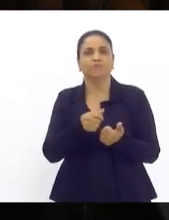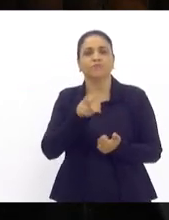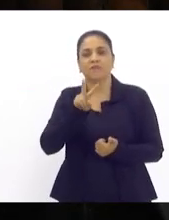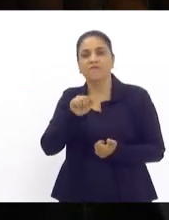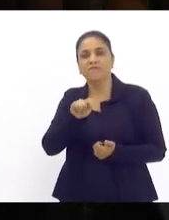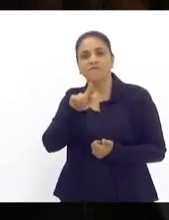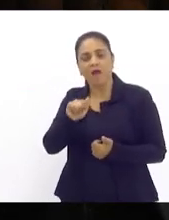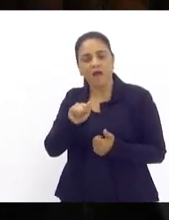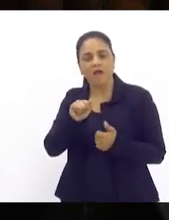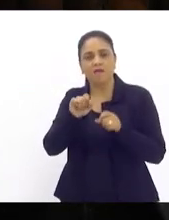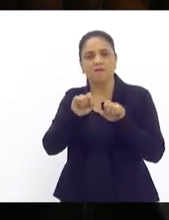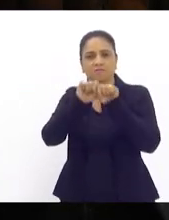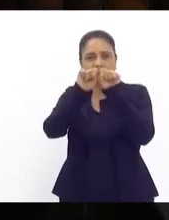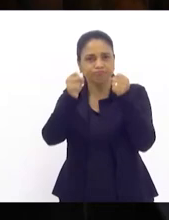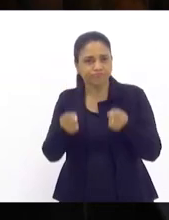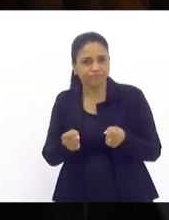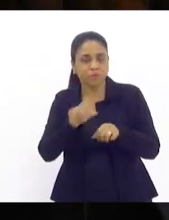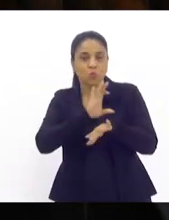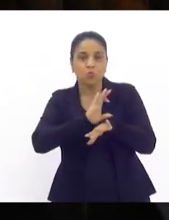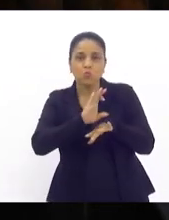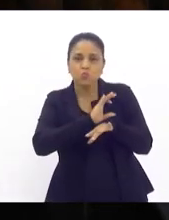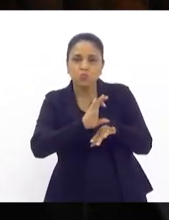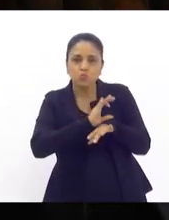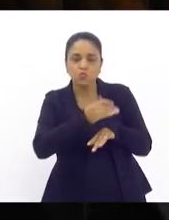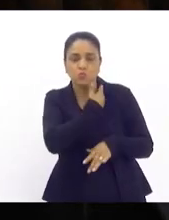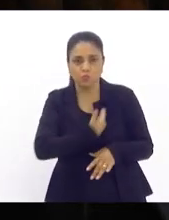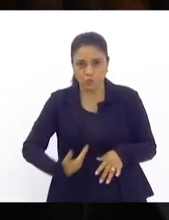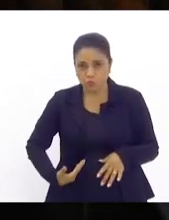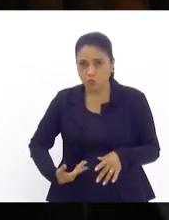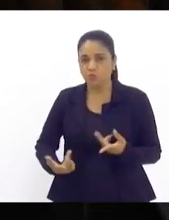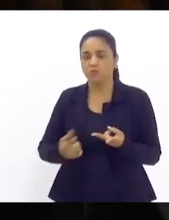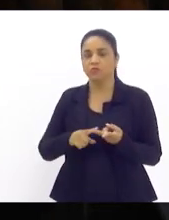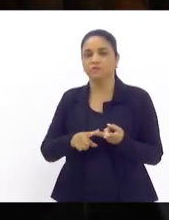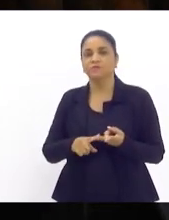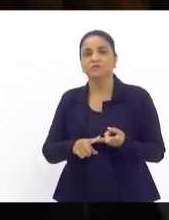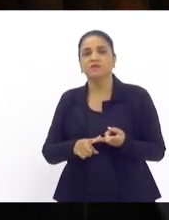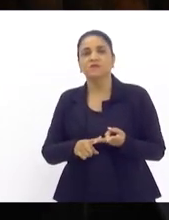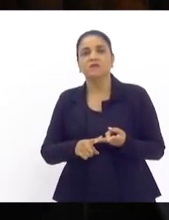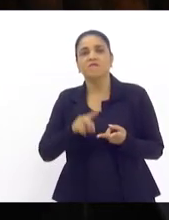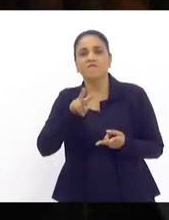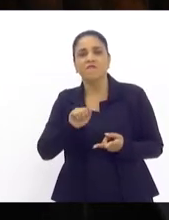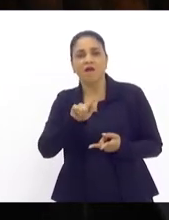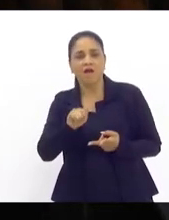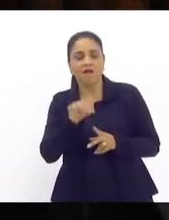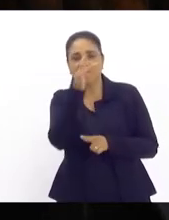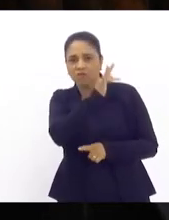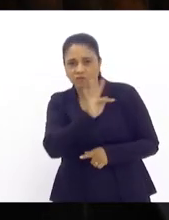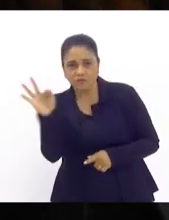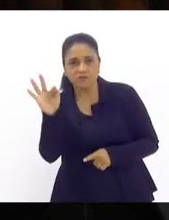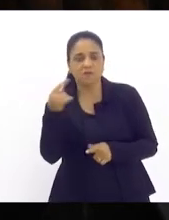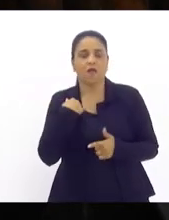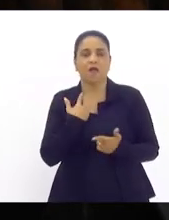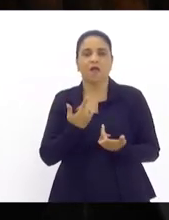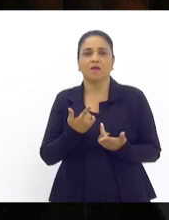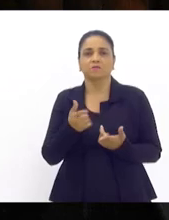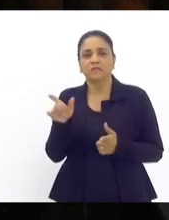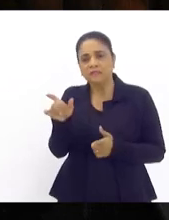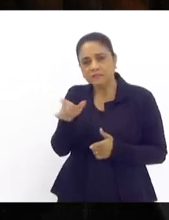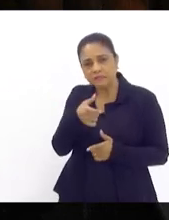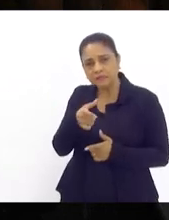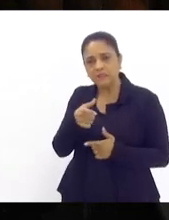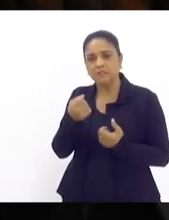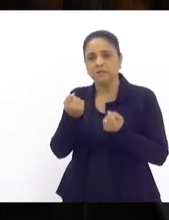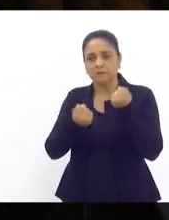em concurso público, cotas em empresas privadas e universidades públicas, além de poder tirar, por exemplo, a Carteira Nacional de